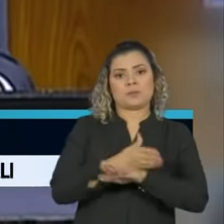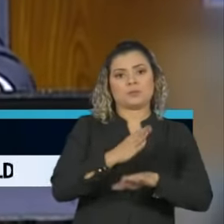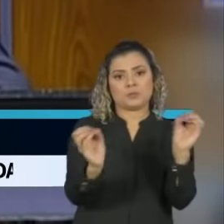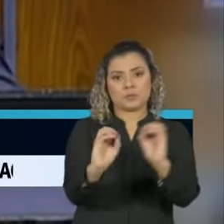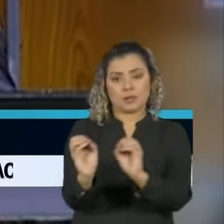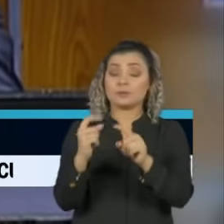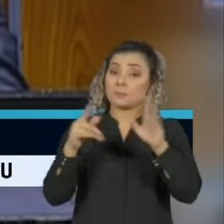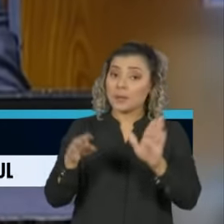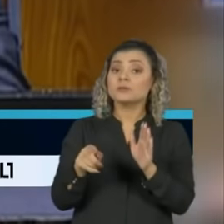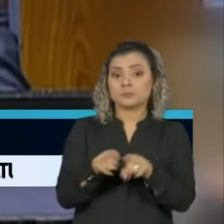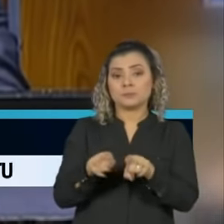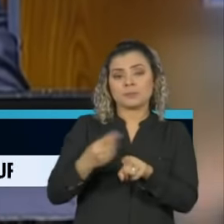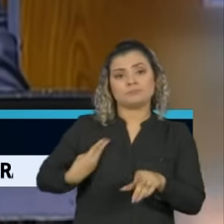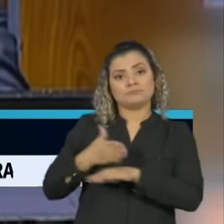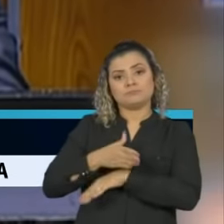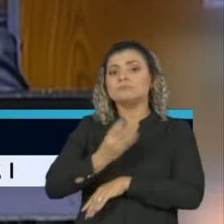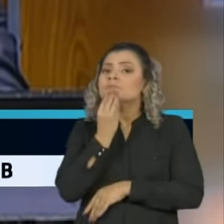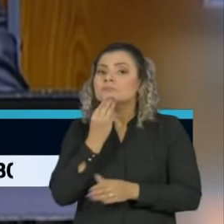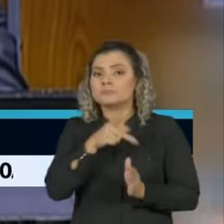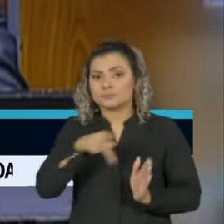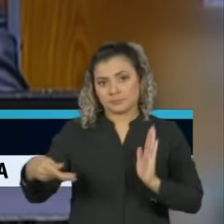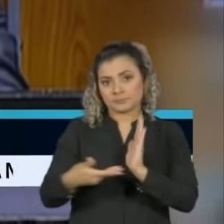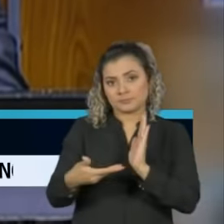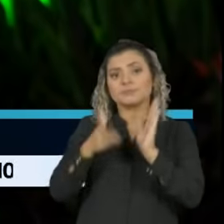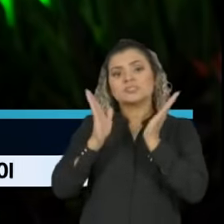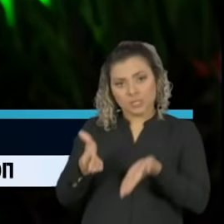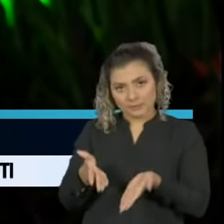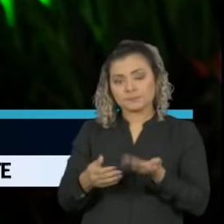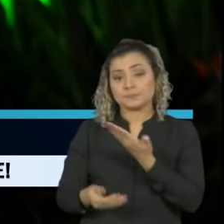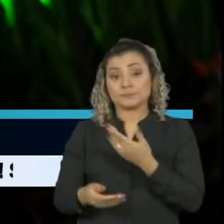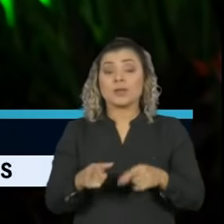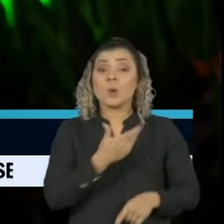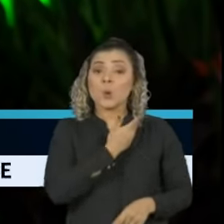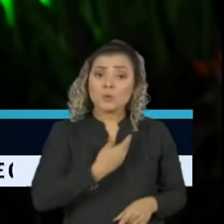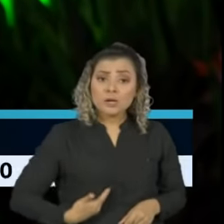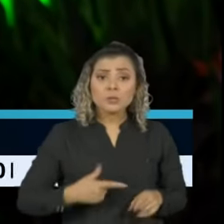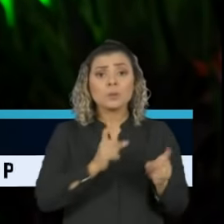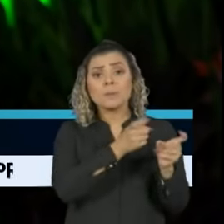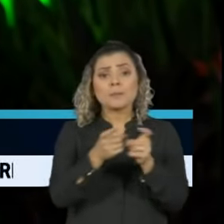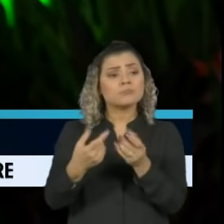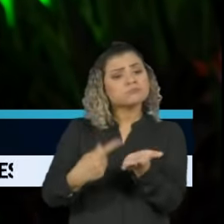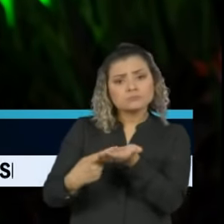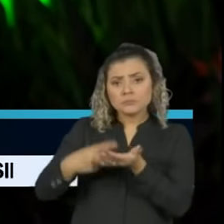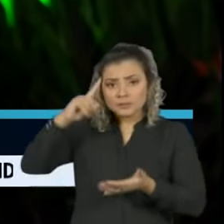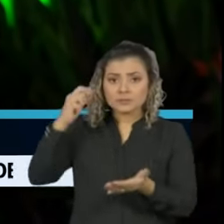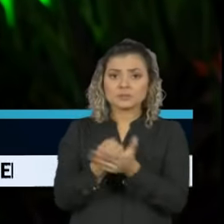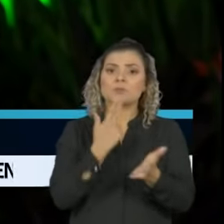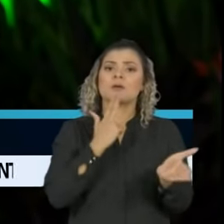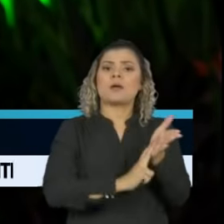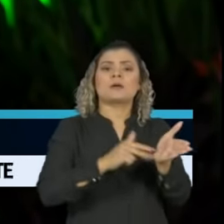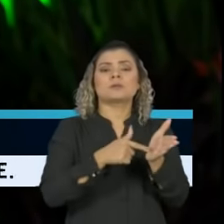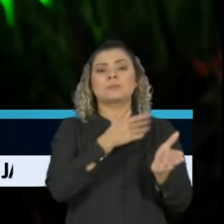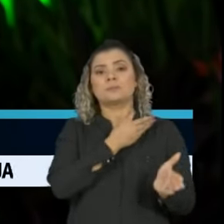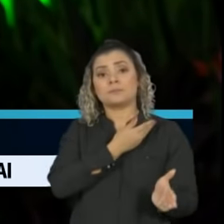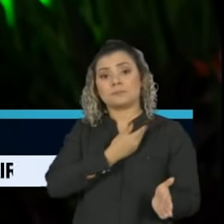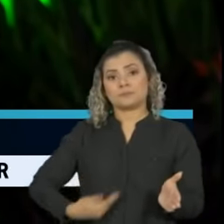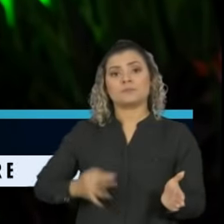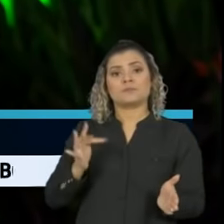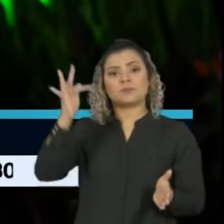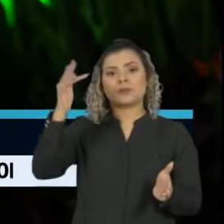encontro também contou com a presença do presidente da Câmara, Rodrigo Maia. Os governadores decidiram escrever uma carta ao governo federal pedindo sensatez